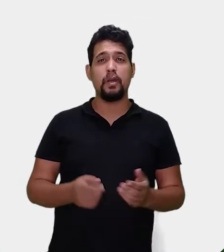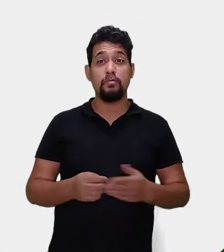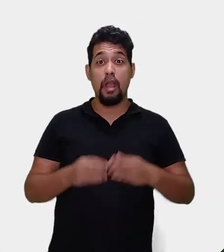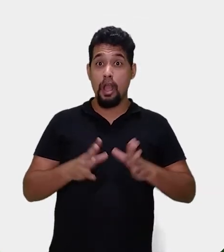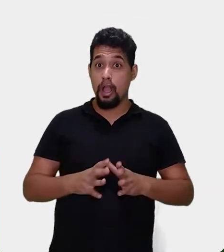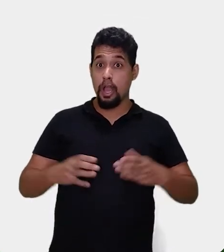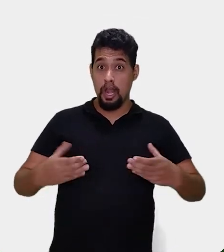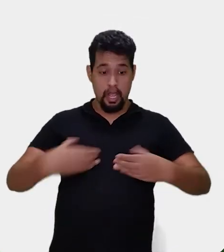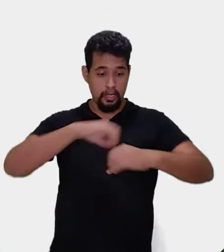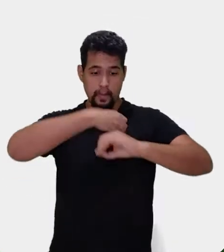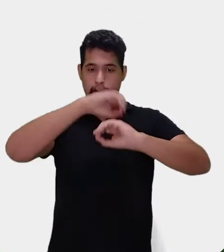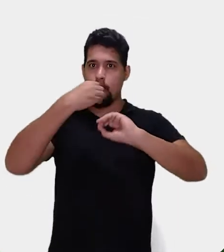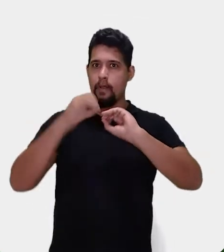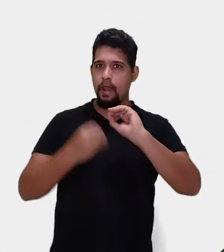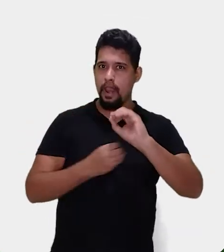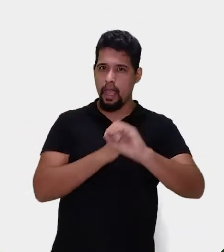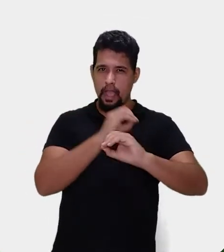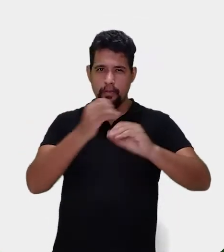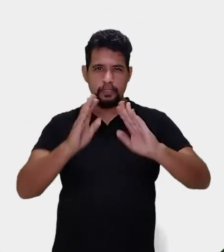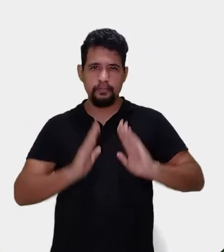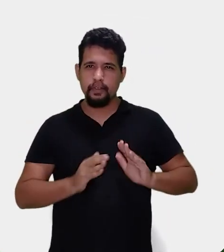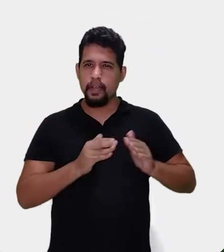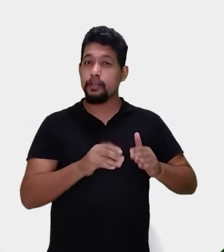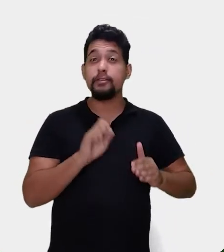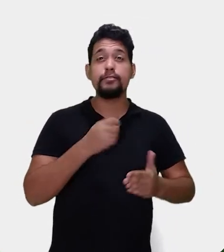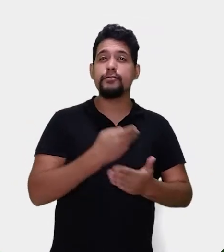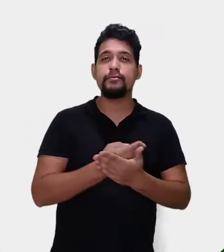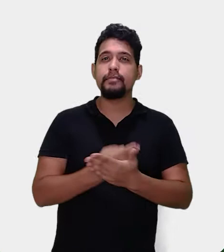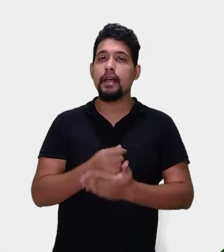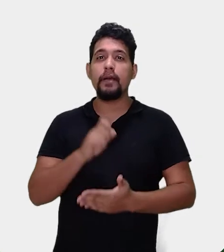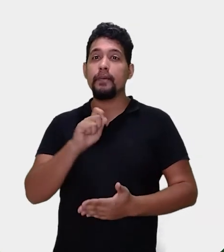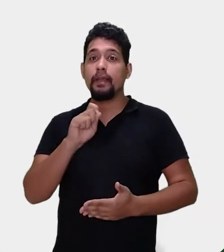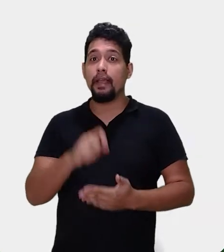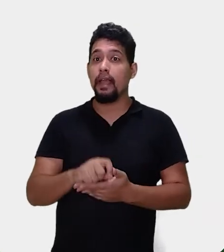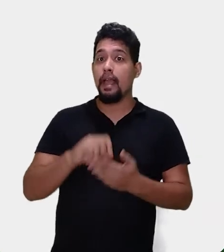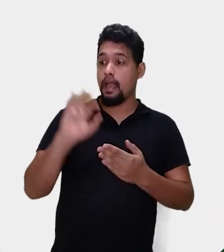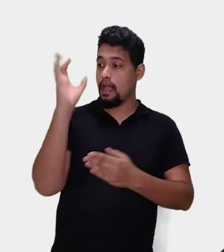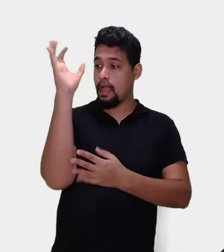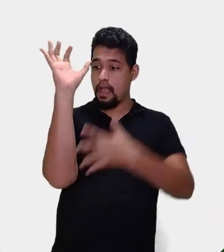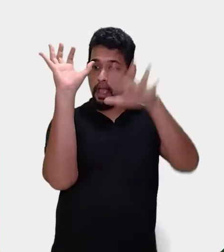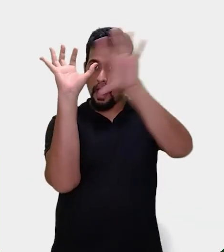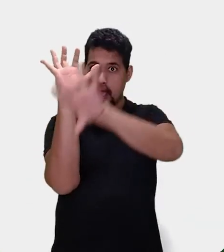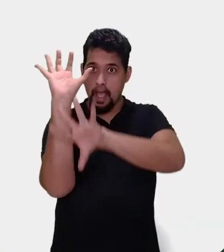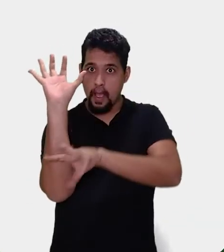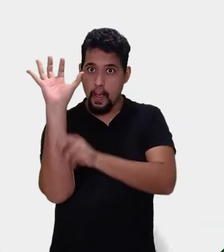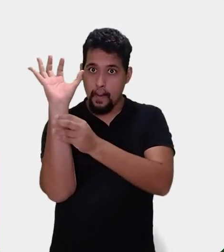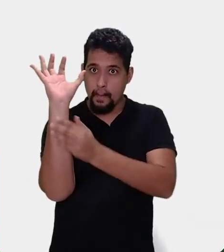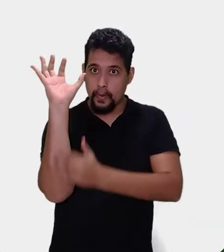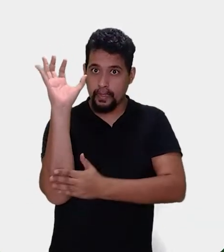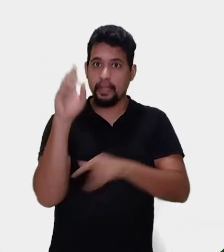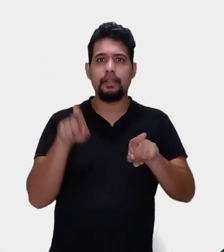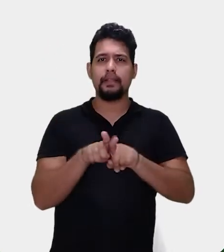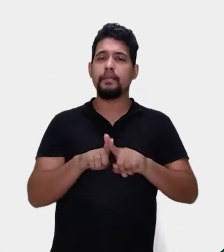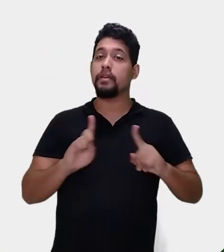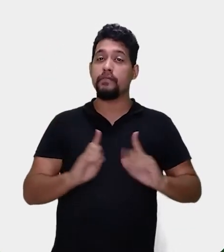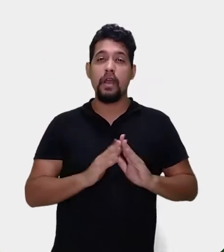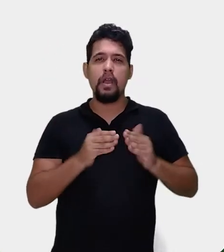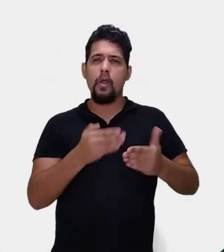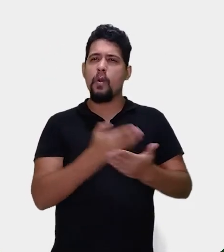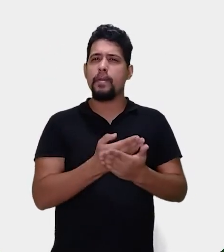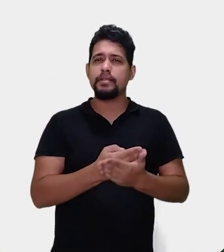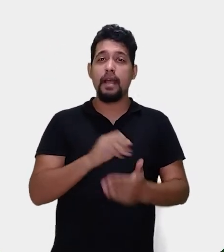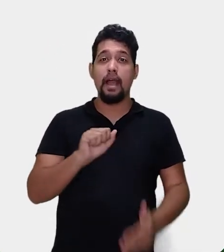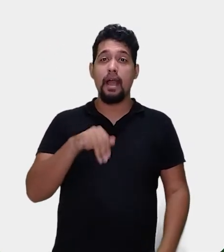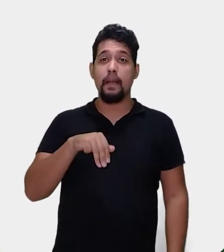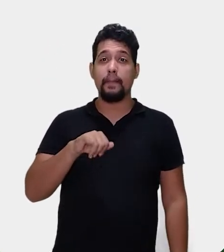dessas macromoléculas, a primeira que a gente vai estudar vão ser as proteínas, então a gente vai estudar os aminoácidos. Então vai estudar começar estudando os